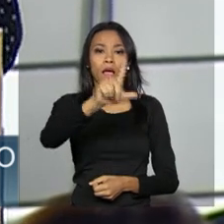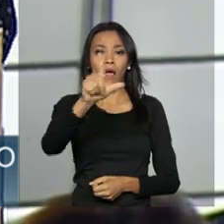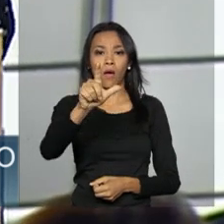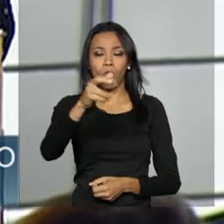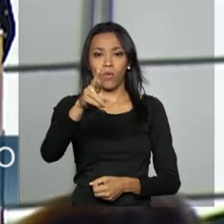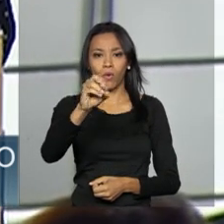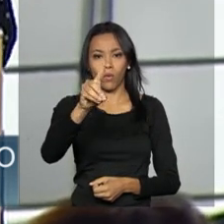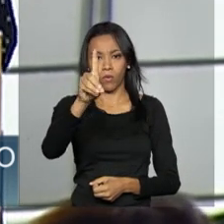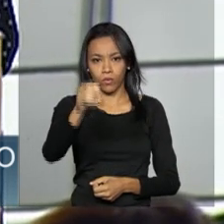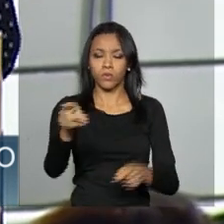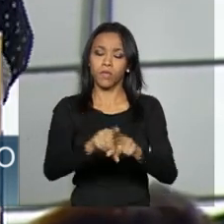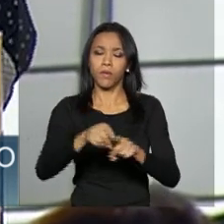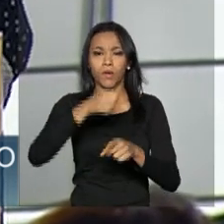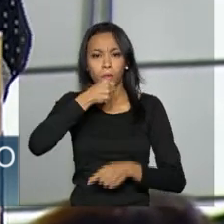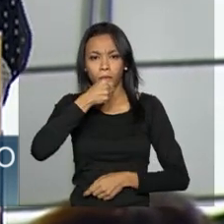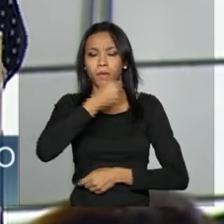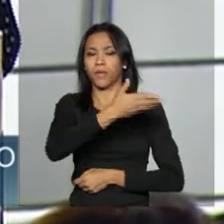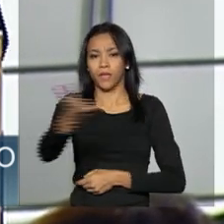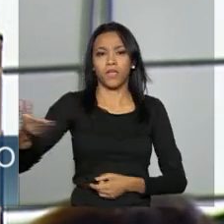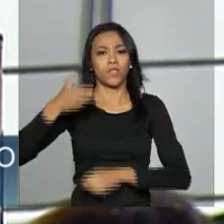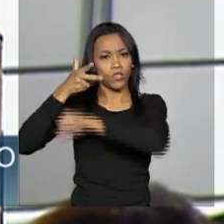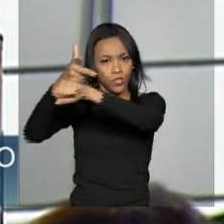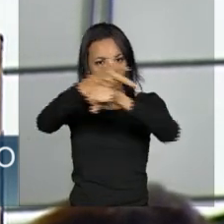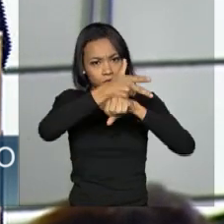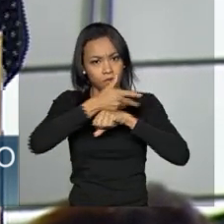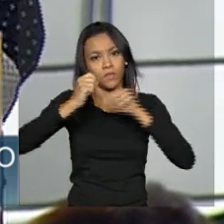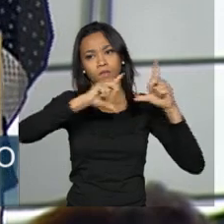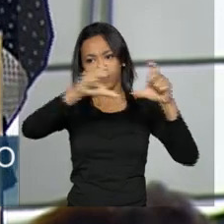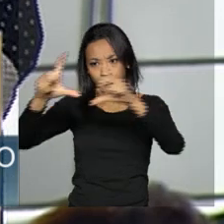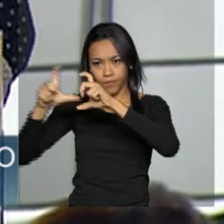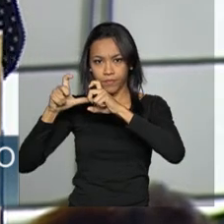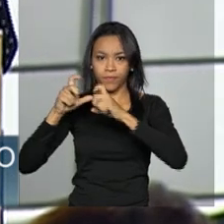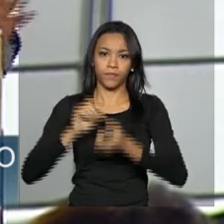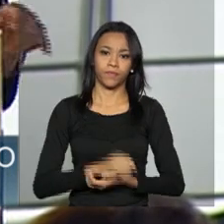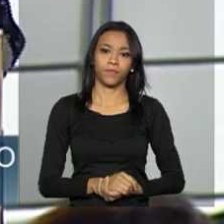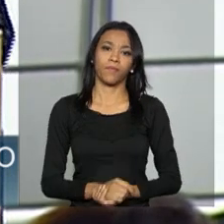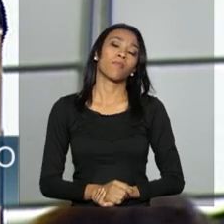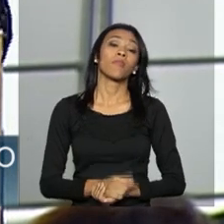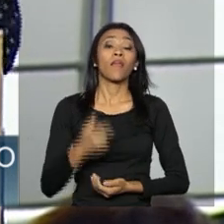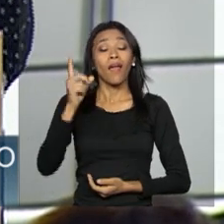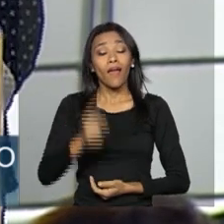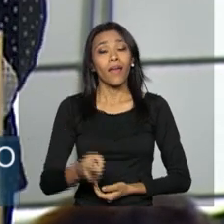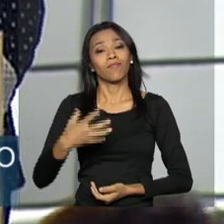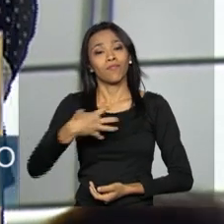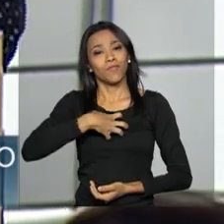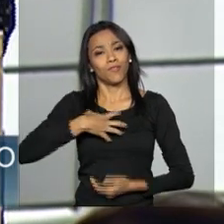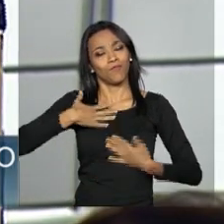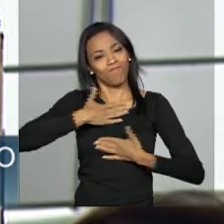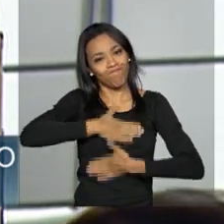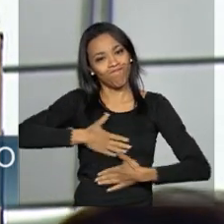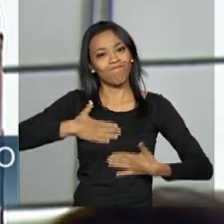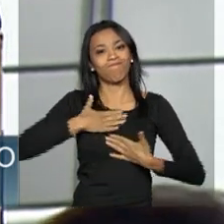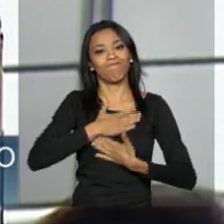senhoras, os senhores jornalistas, fotógrafos e cinegrafistas. É com imensa satisfação que